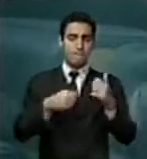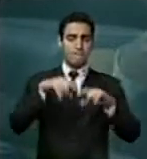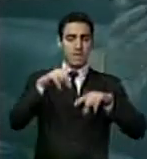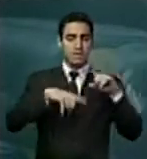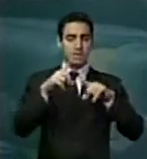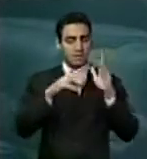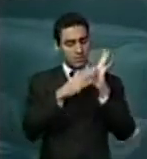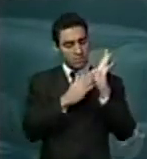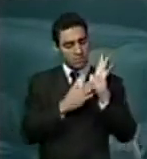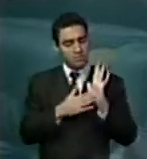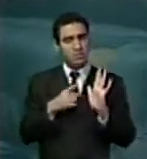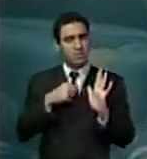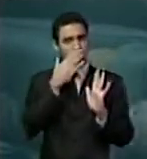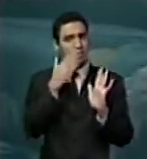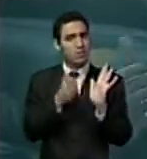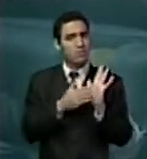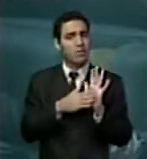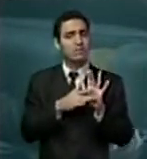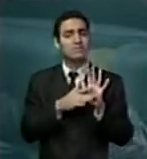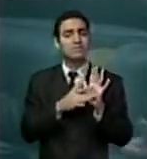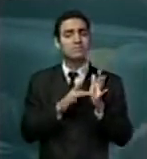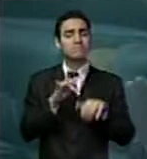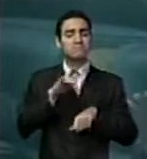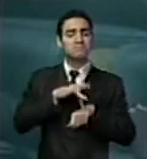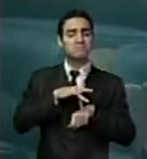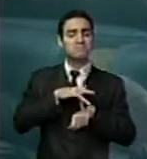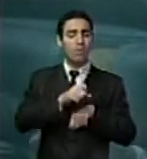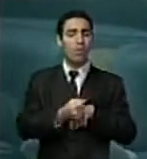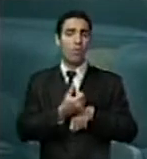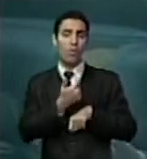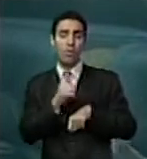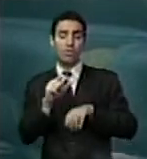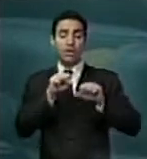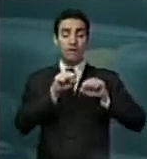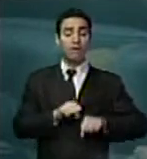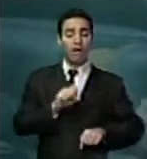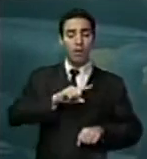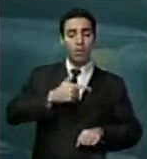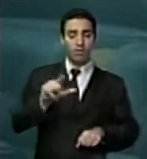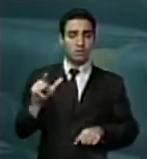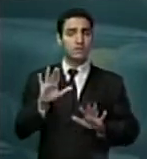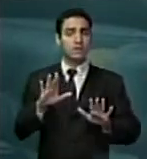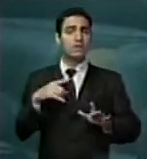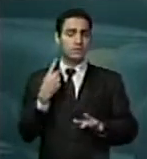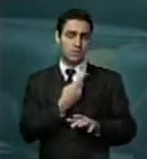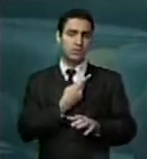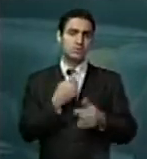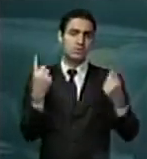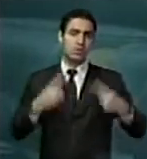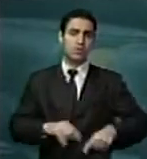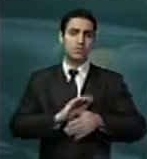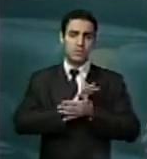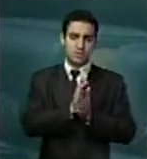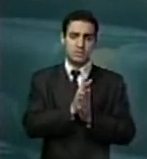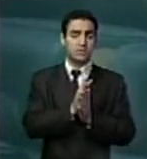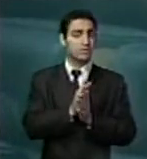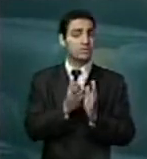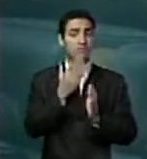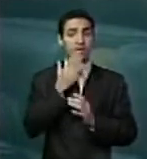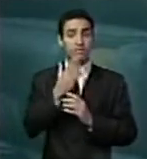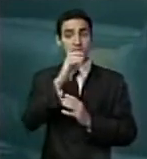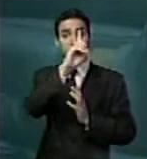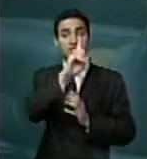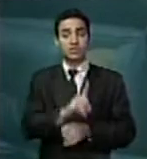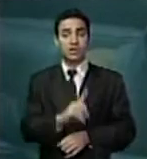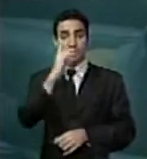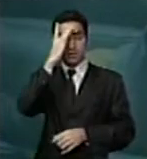uma outra proposta, era um outro sentido. Então nós somos contra o preconceito, somos em favor do direito do